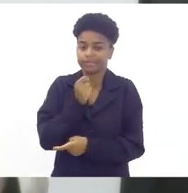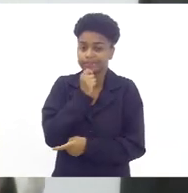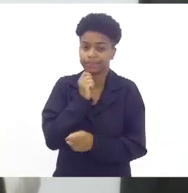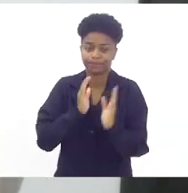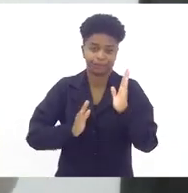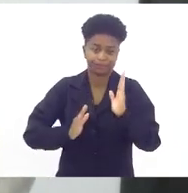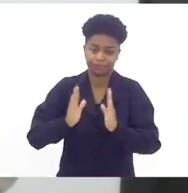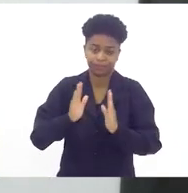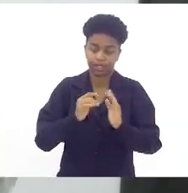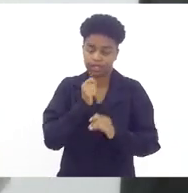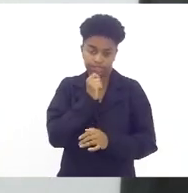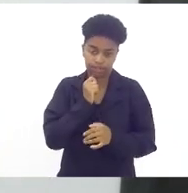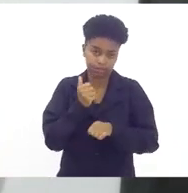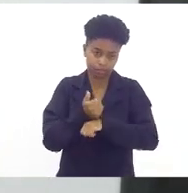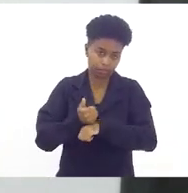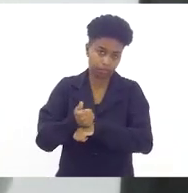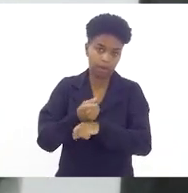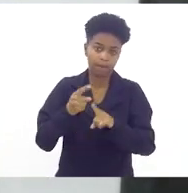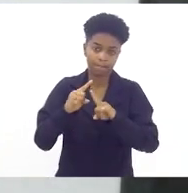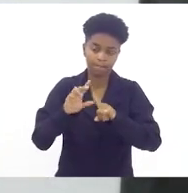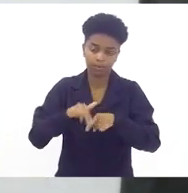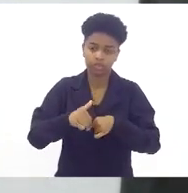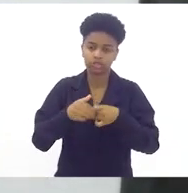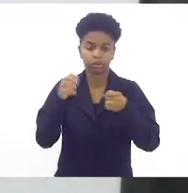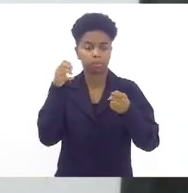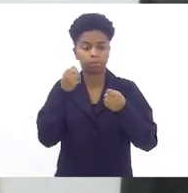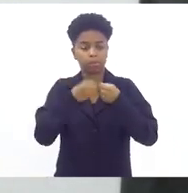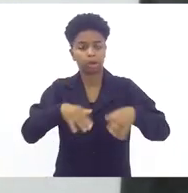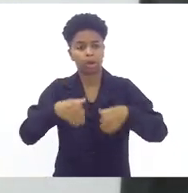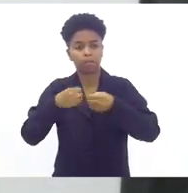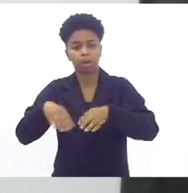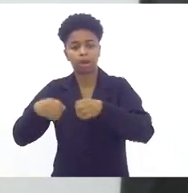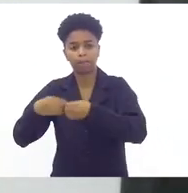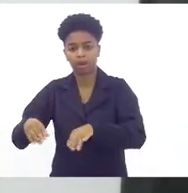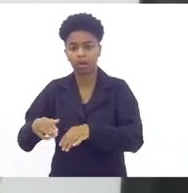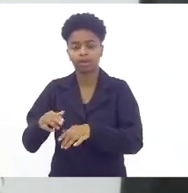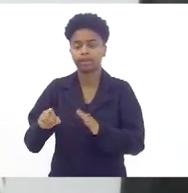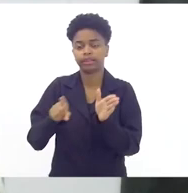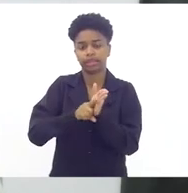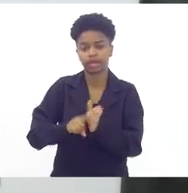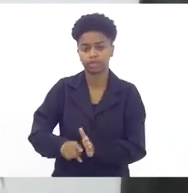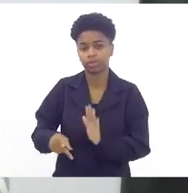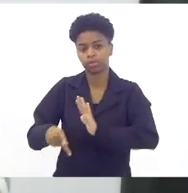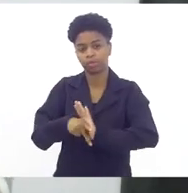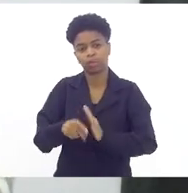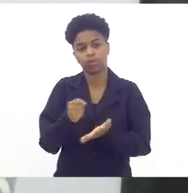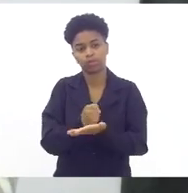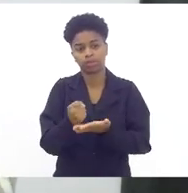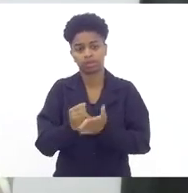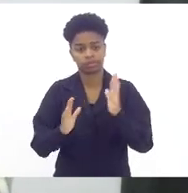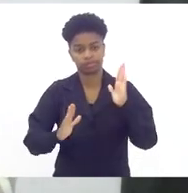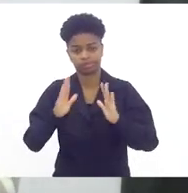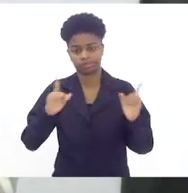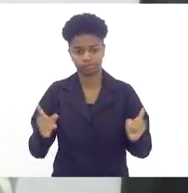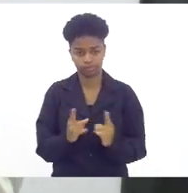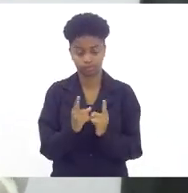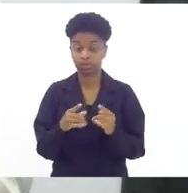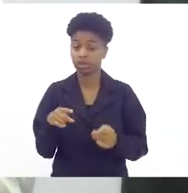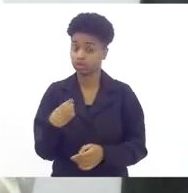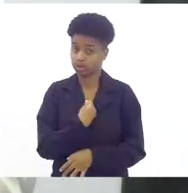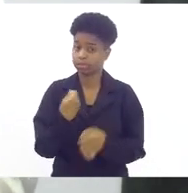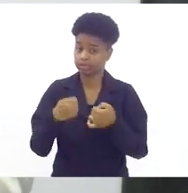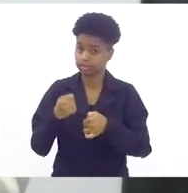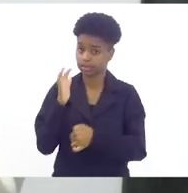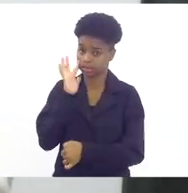conta né de todos os impactos negativos que a contratação temporária traz então é queria começar falando de gente precisa